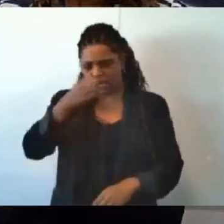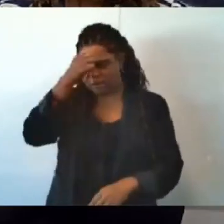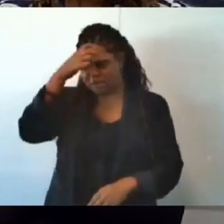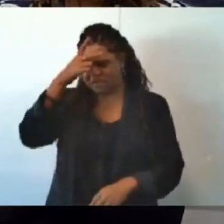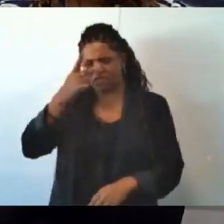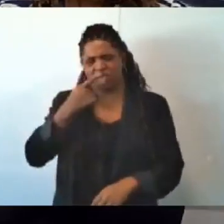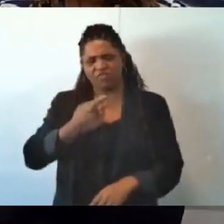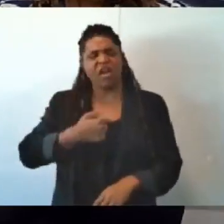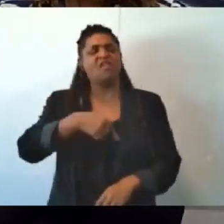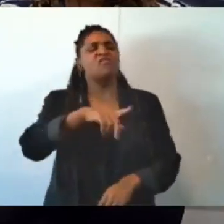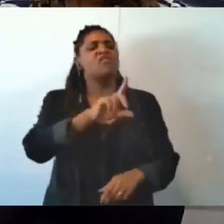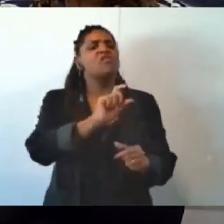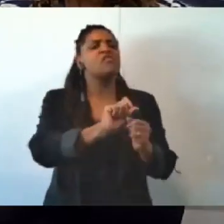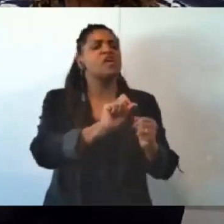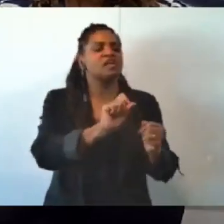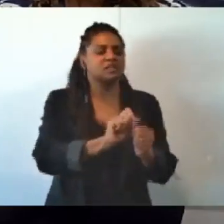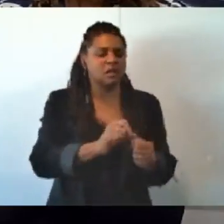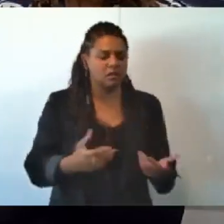fazer.